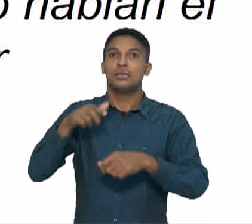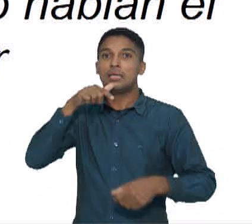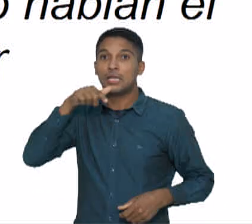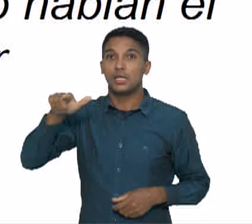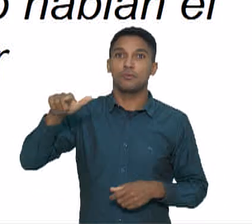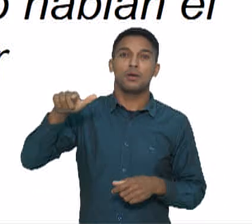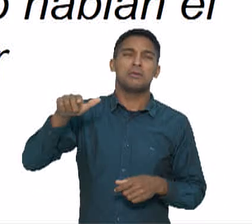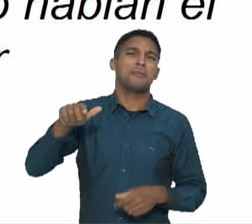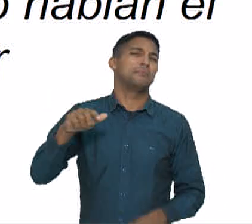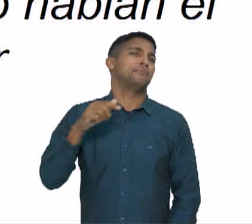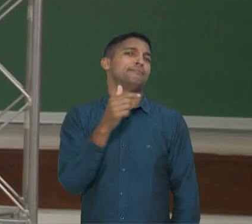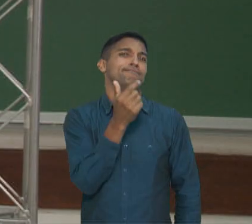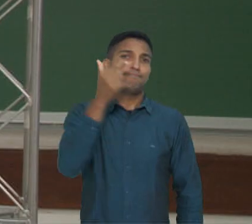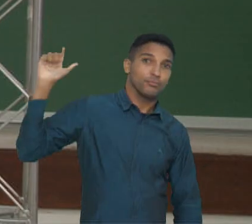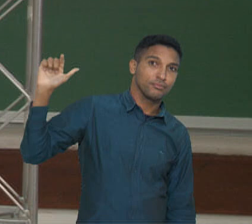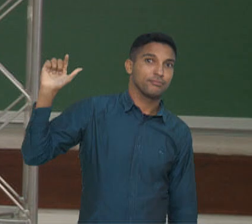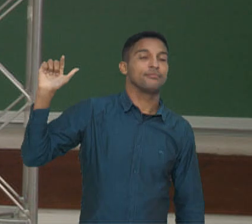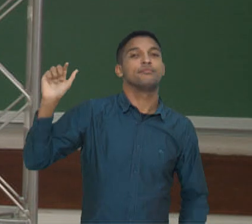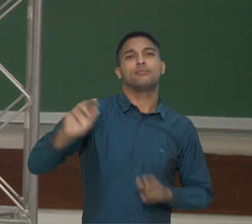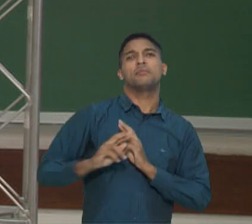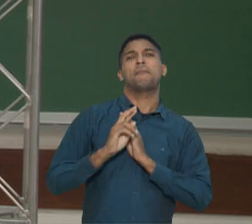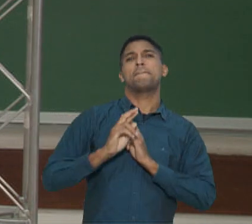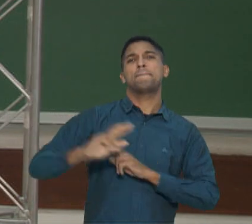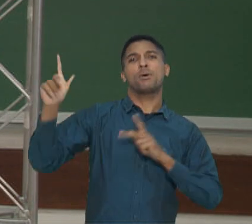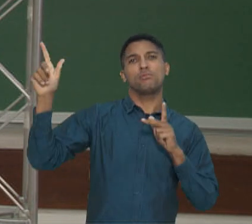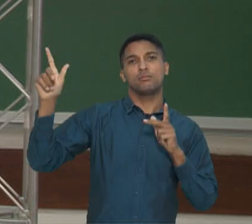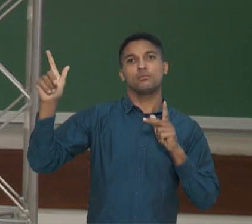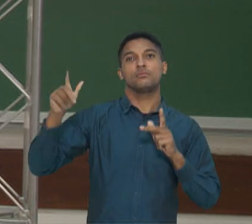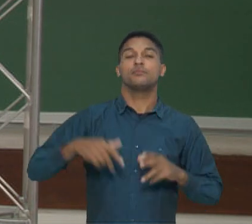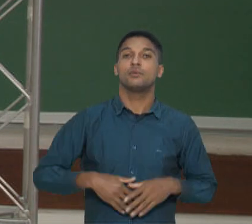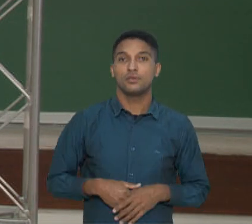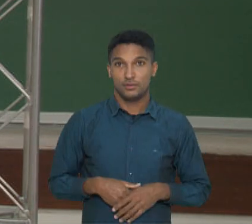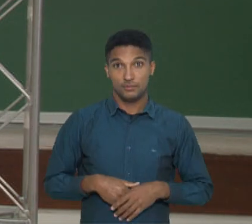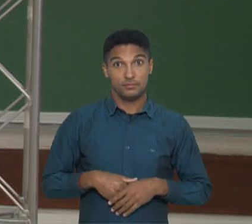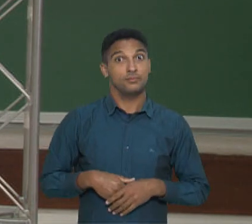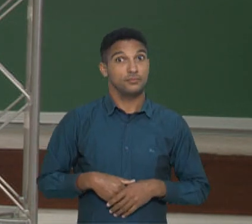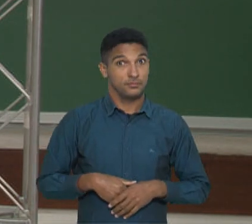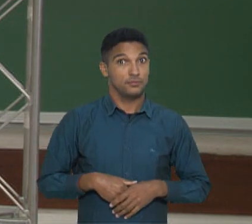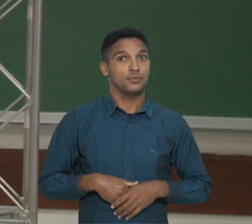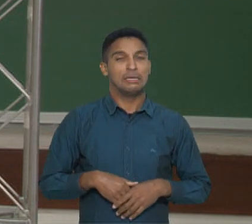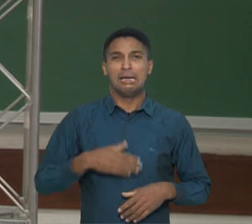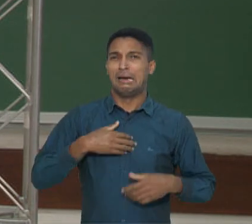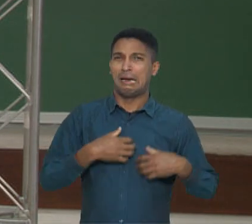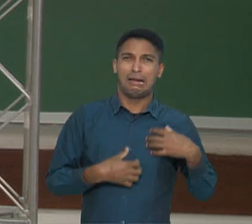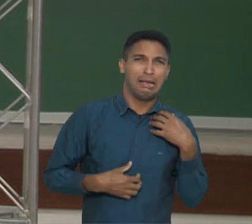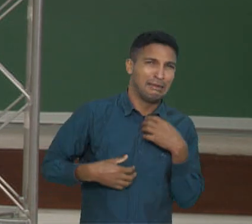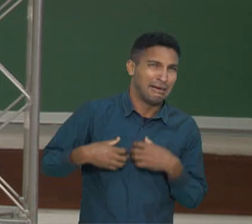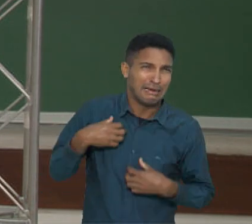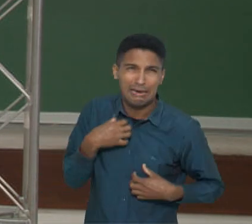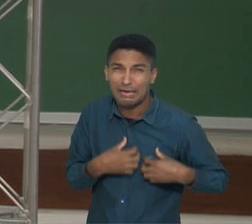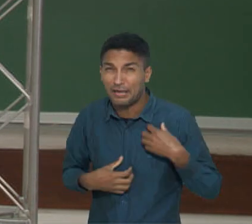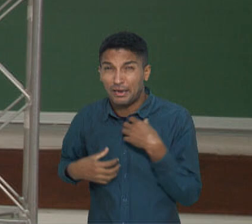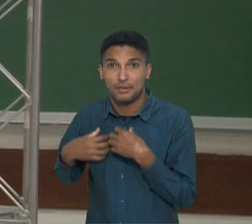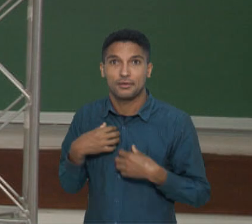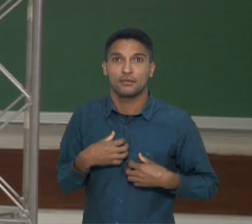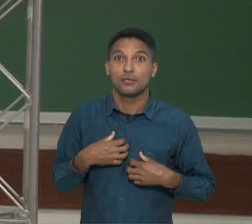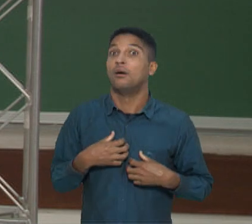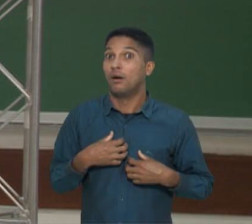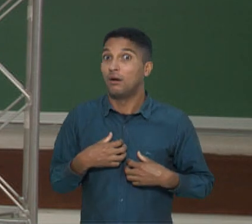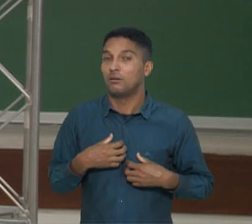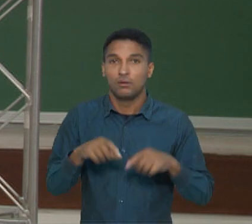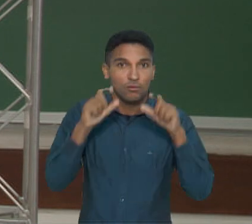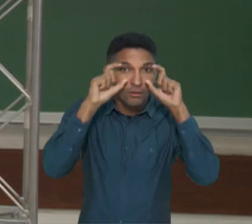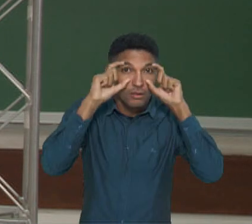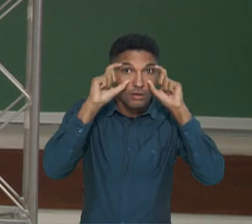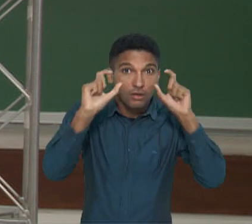ser perturbador. Por isso que é interessante estarmos sempre antenados. Você que tem a oportunidade de estudar a língua